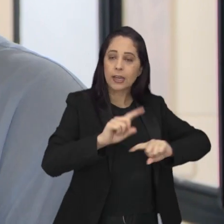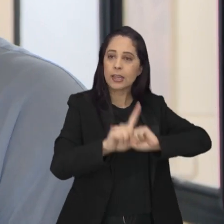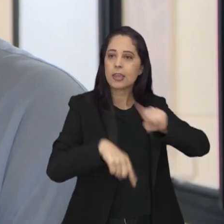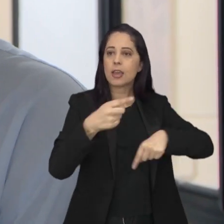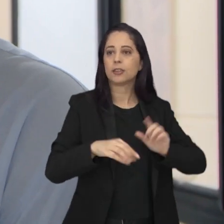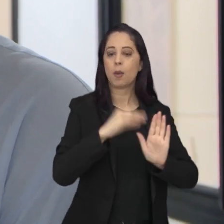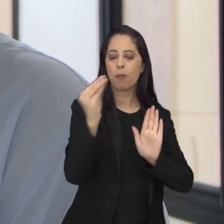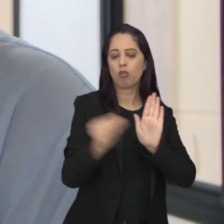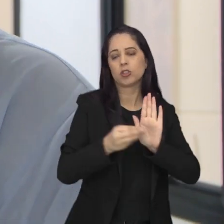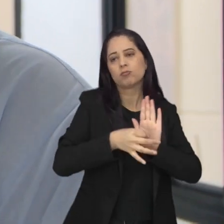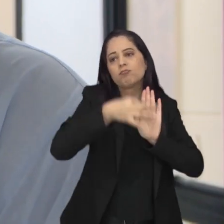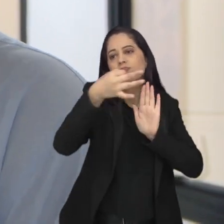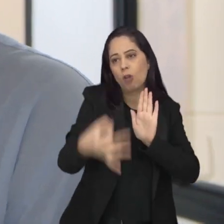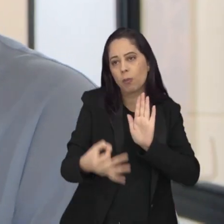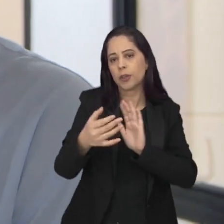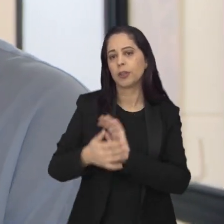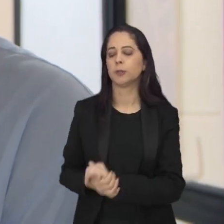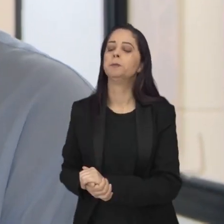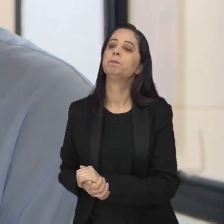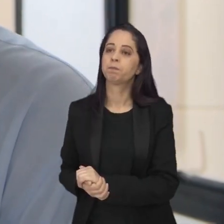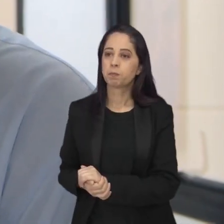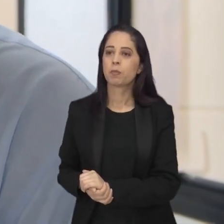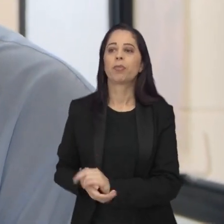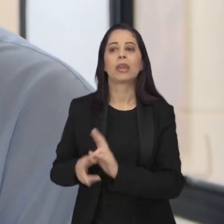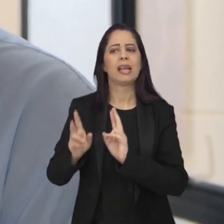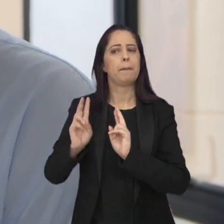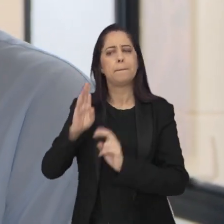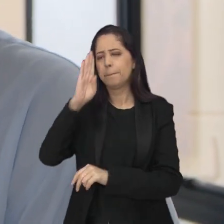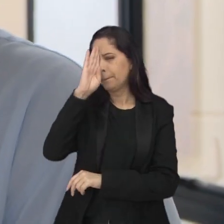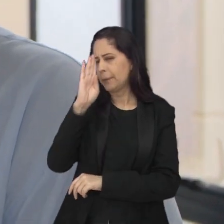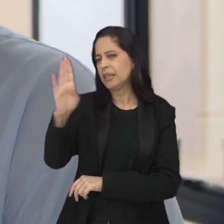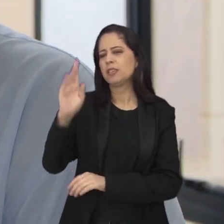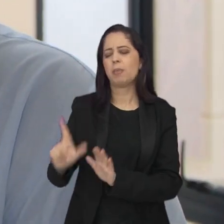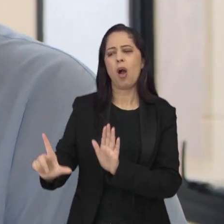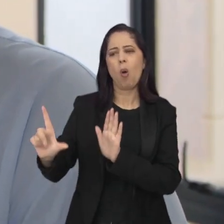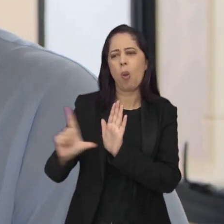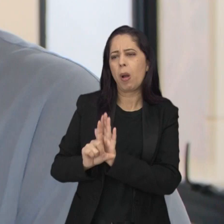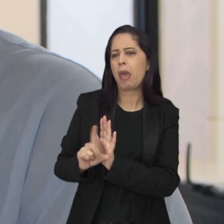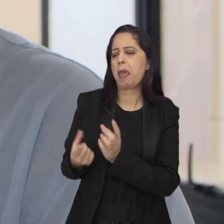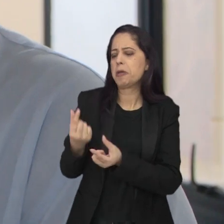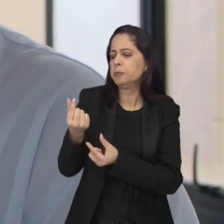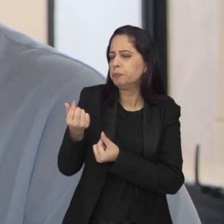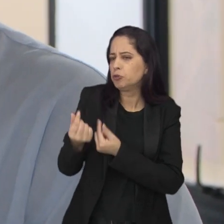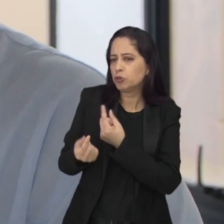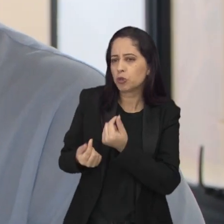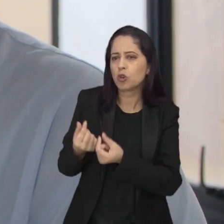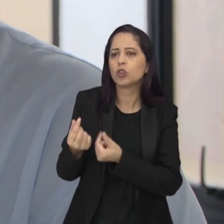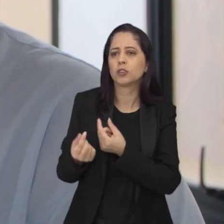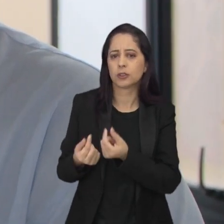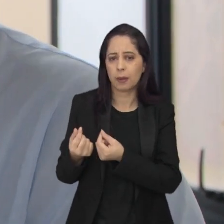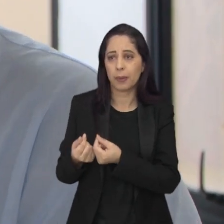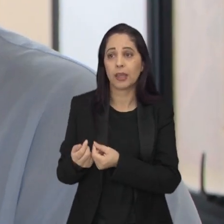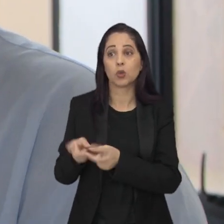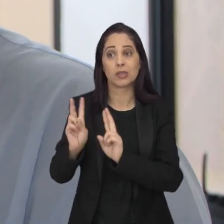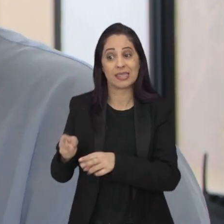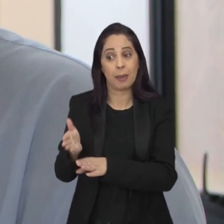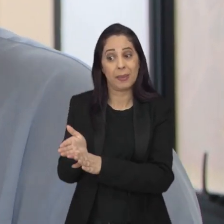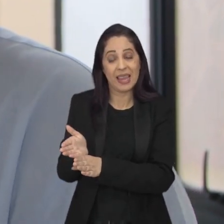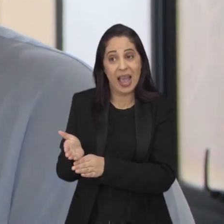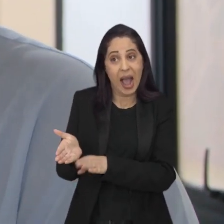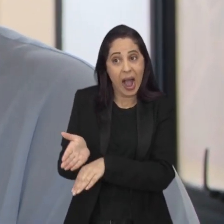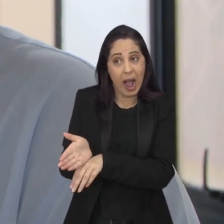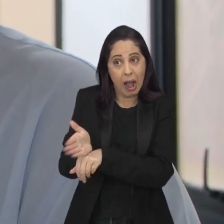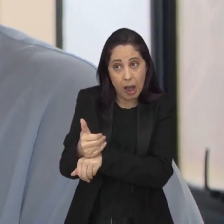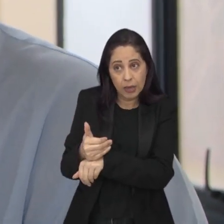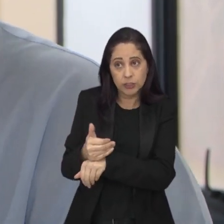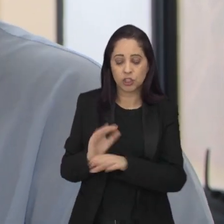Principalmente as leis do Executivo, as leis de diretrizes orçamentárias, as leis orçamentárias anuais, essas passam pelo crivo da